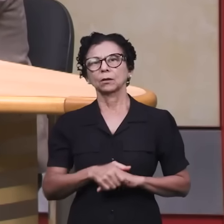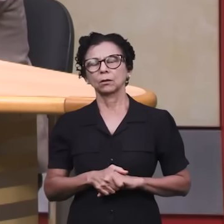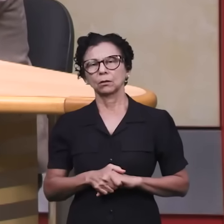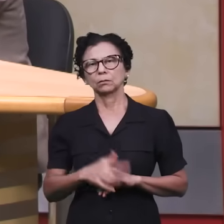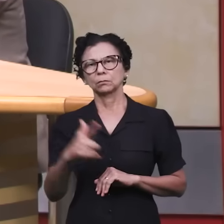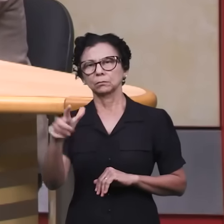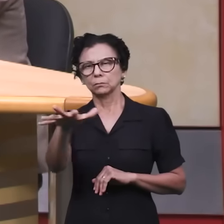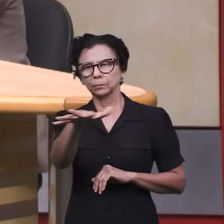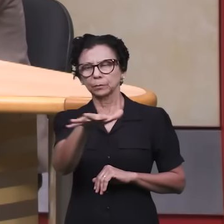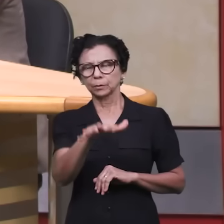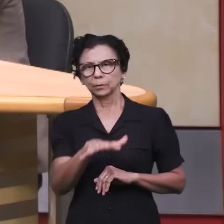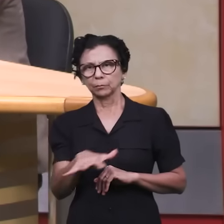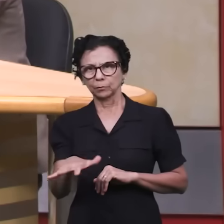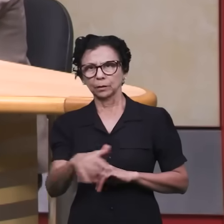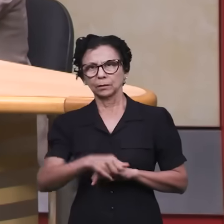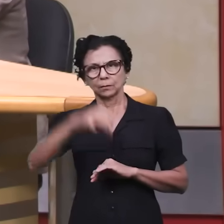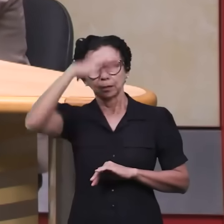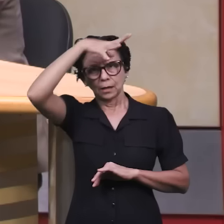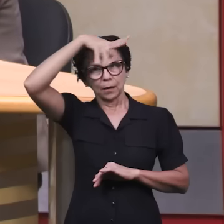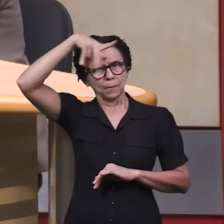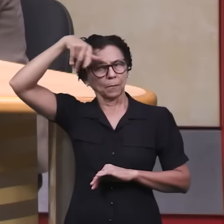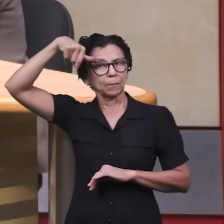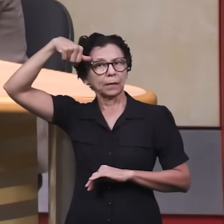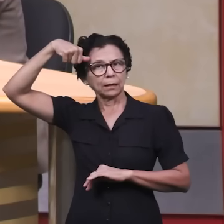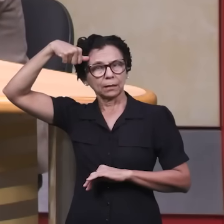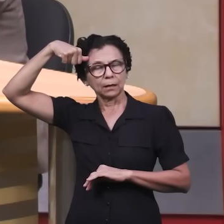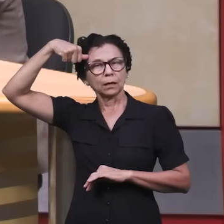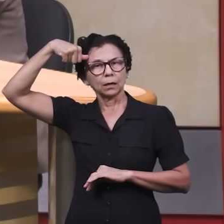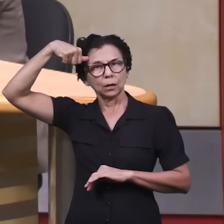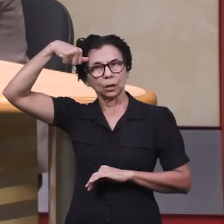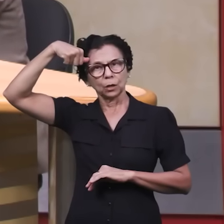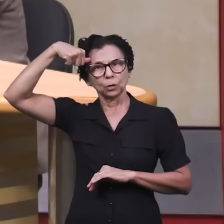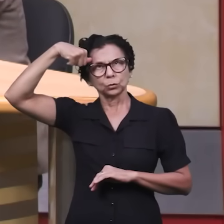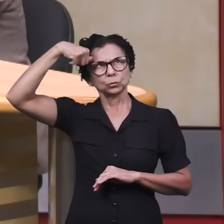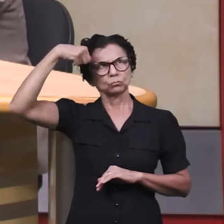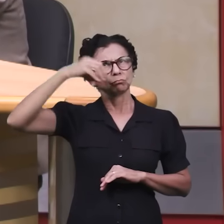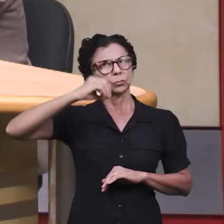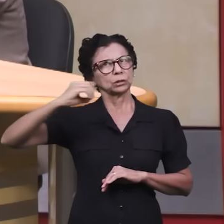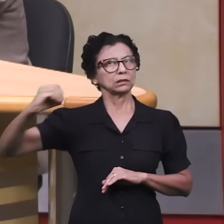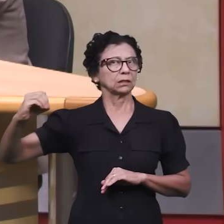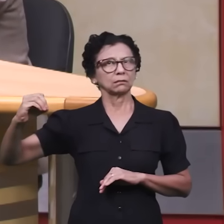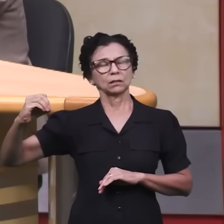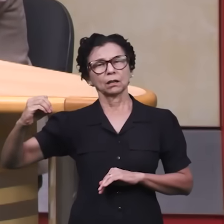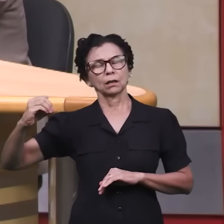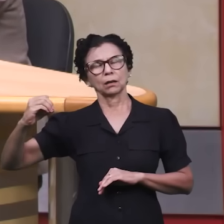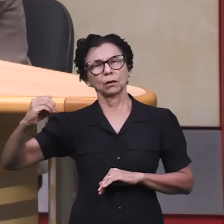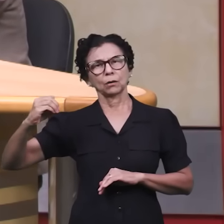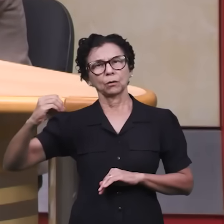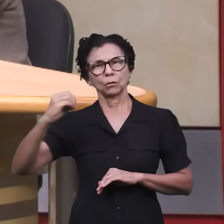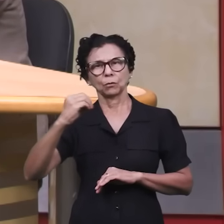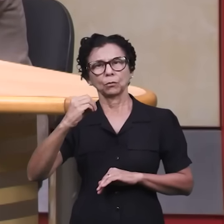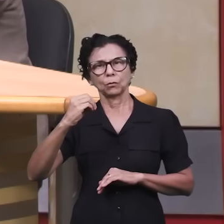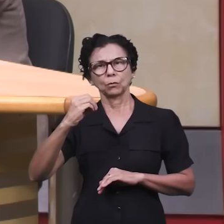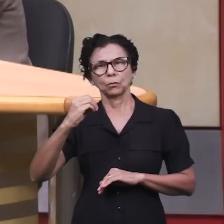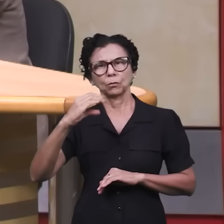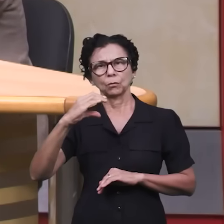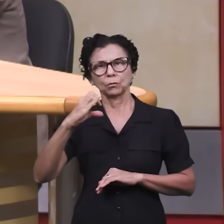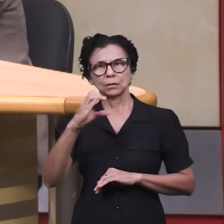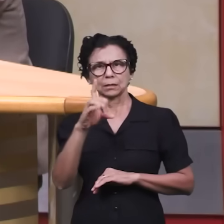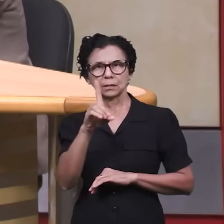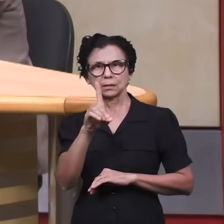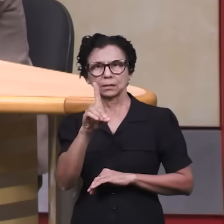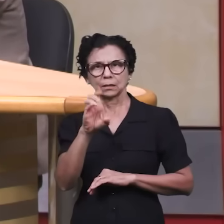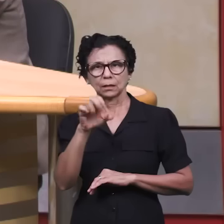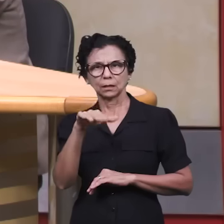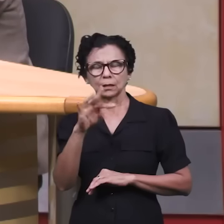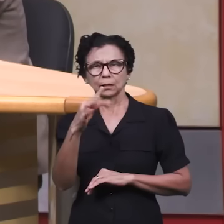e o trabalho que é feito pelos nossos irmãos de Manaus, em Tabatinga, já é na Amazônia extrema ocidental da Amazônia. Então você tem uma região... Tem uma diferença cultural